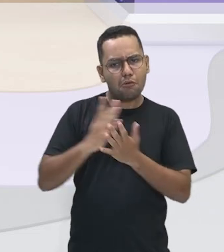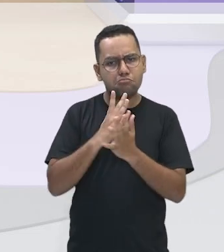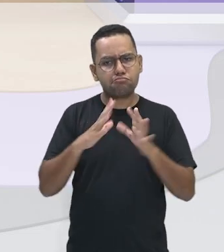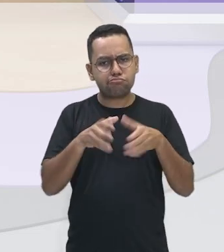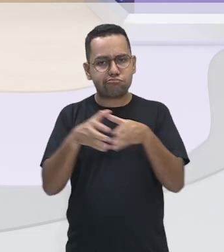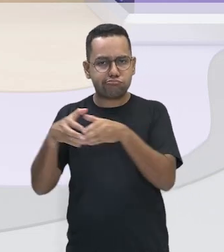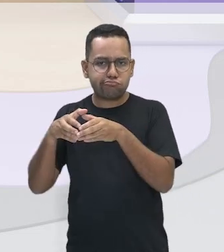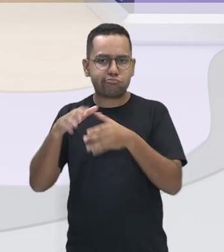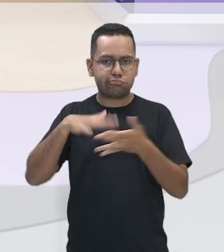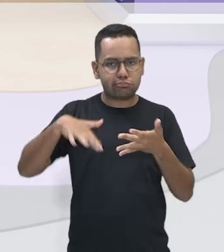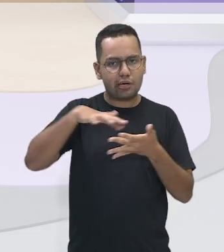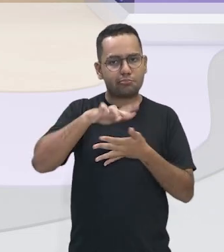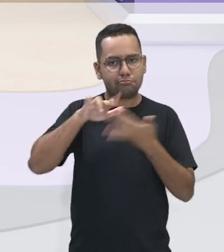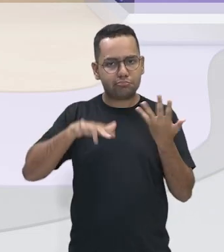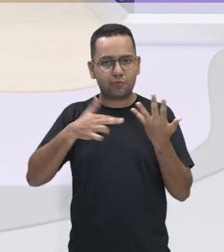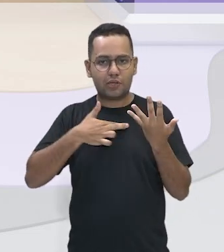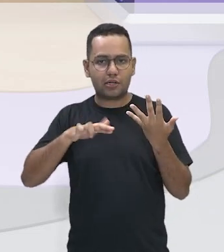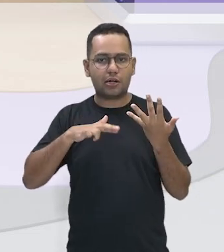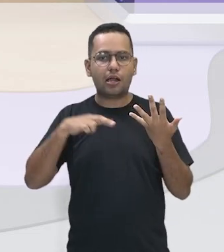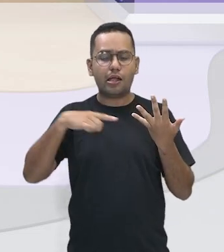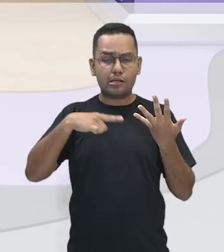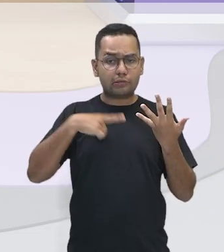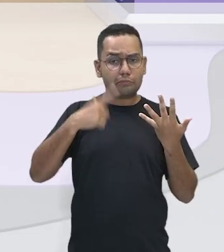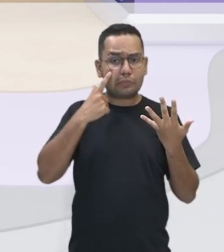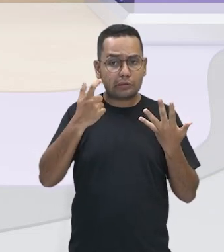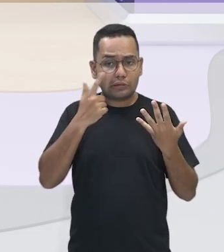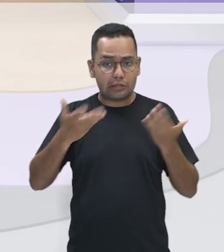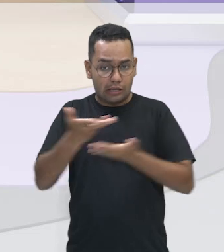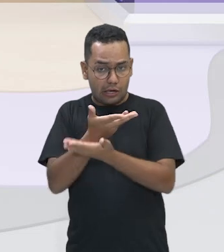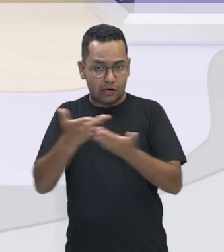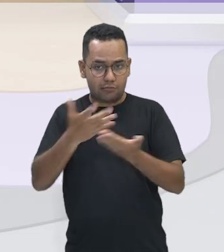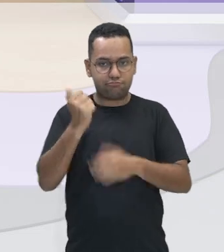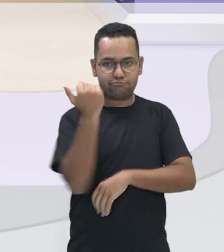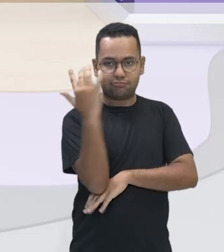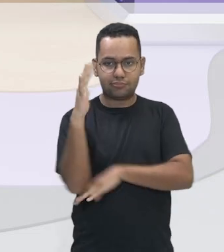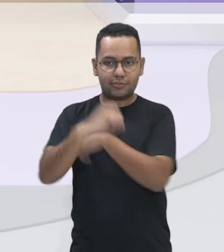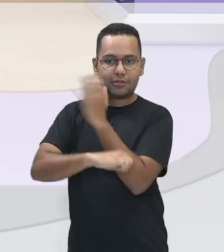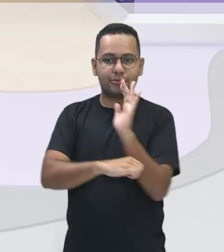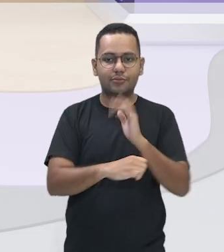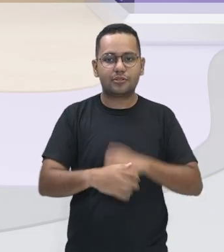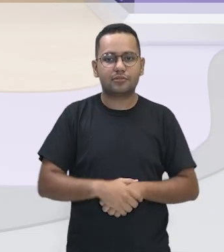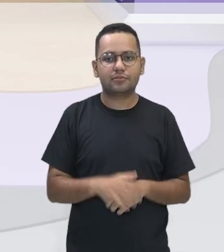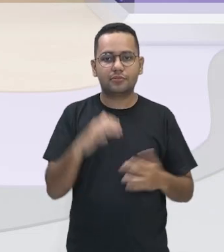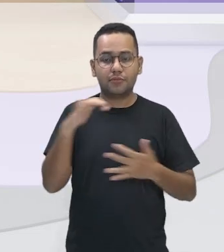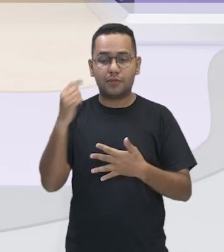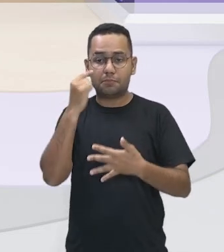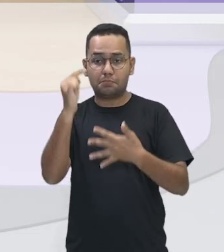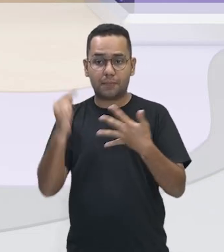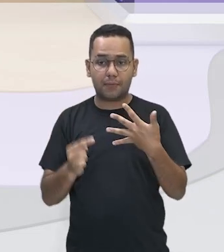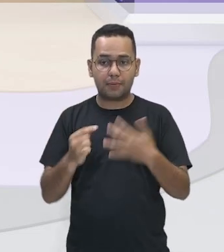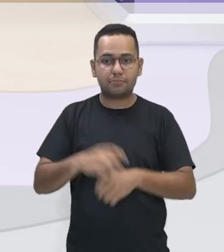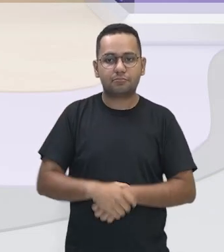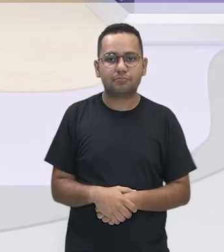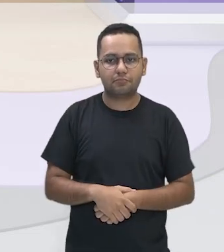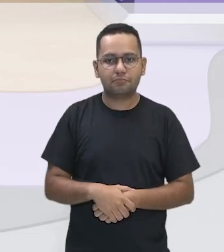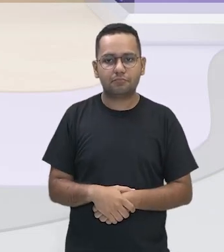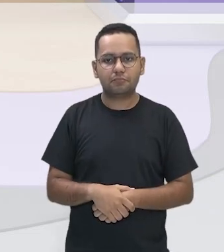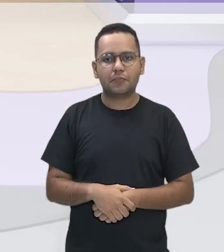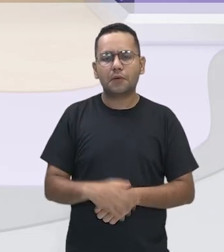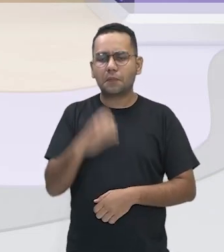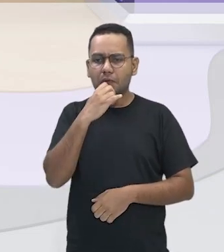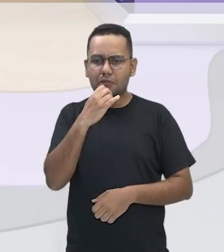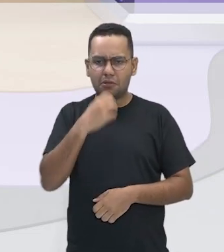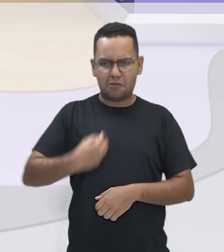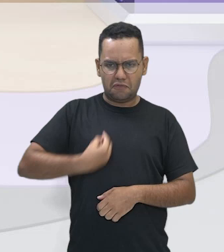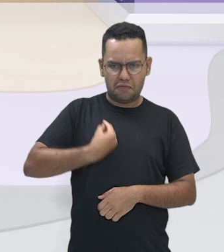natureza são bem interessantes. Por exemplo, nós vamos ver alguns elementos. Não há vida sem a natureza.